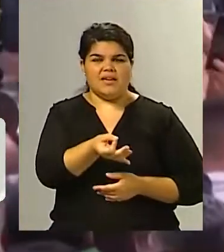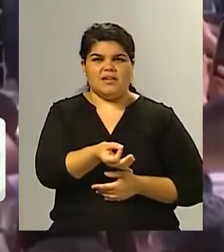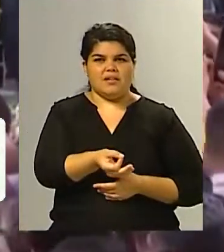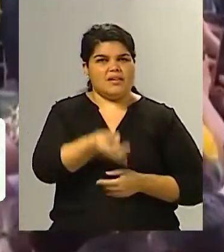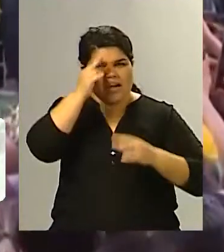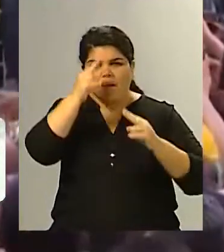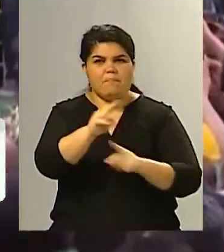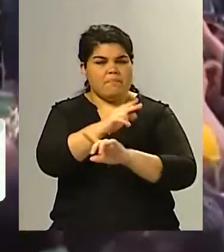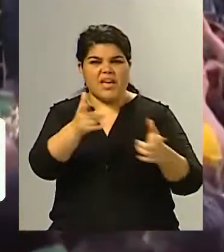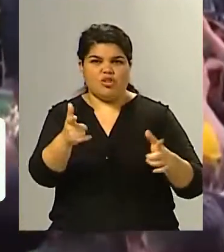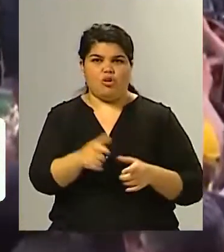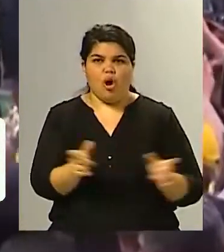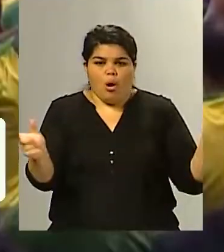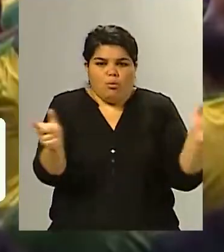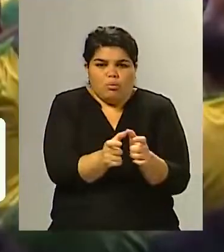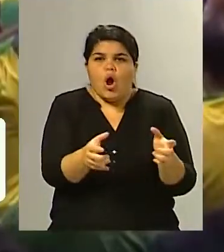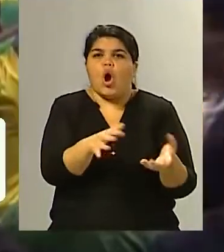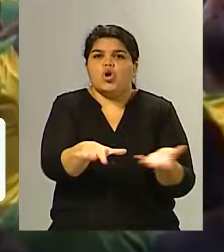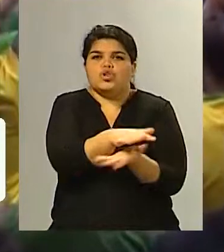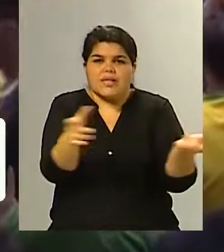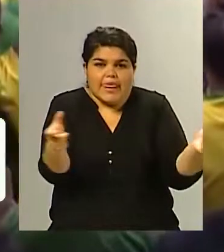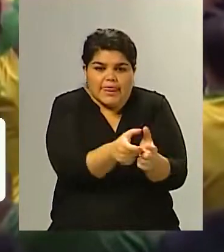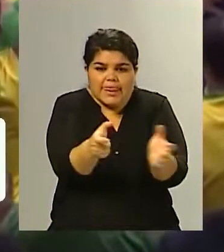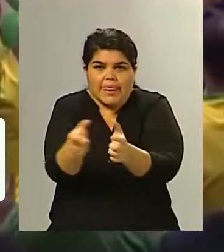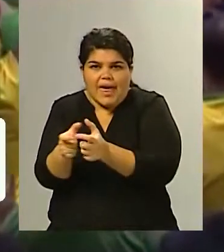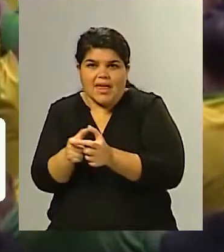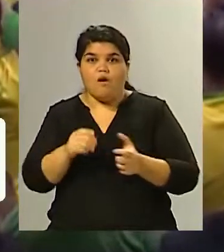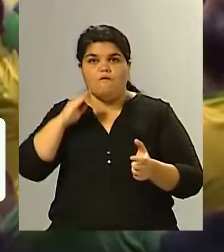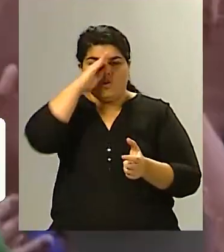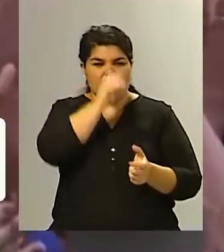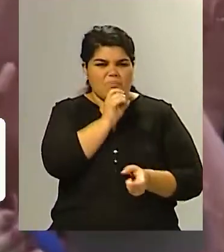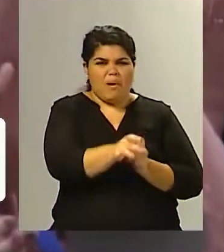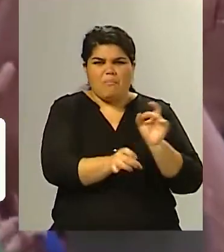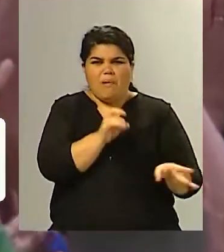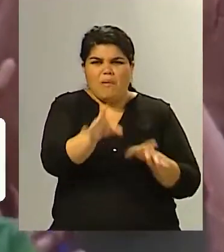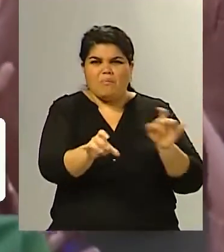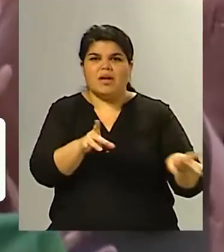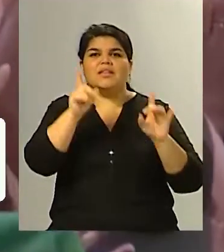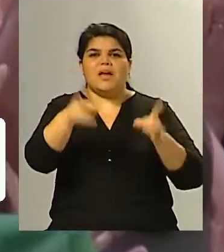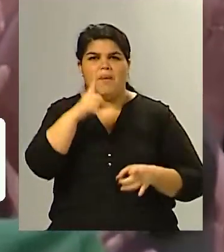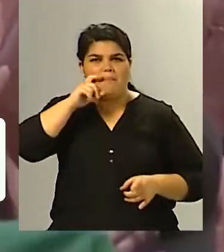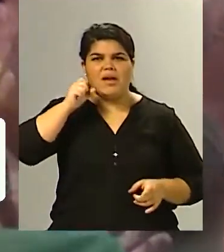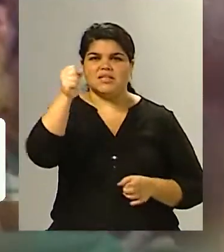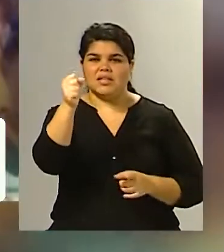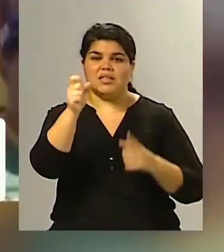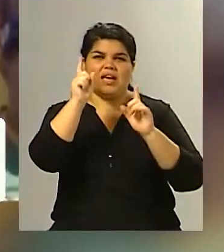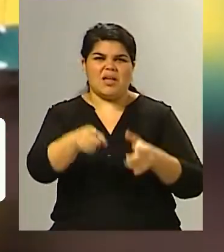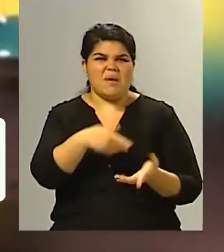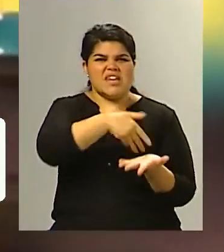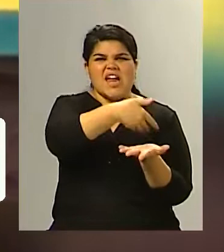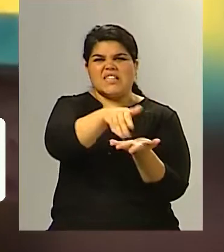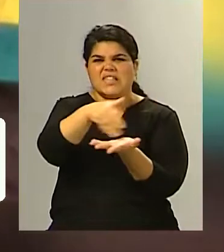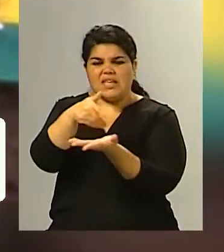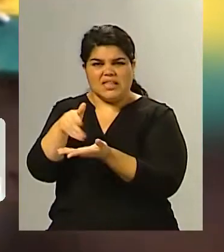tem as minorias do país, não? E também a partir de suas concepções machistas e racistas da sociedade, mas